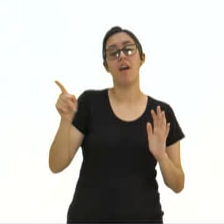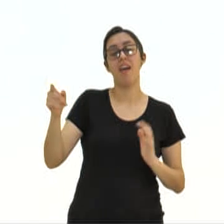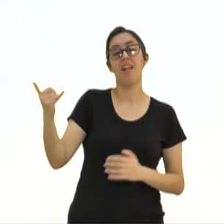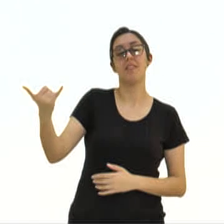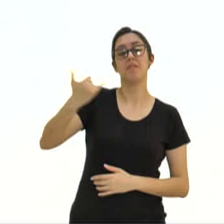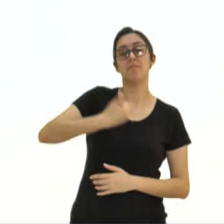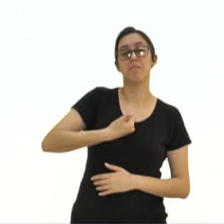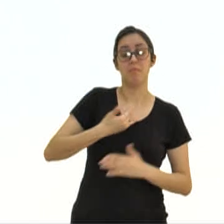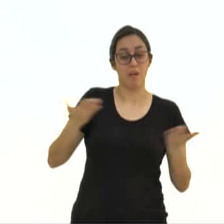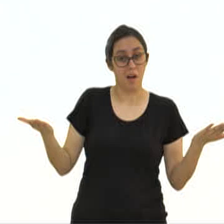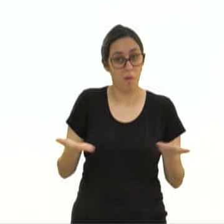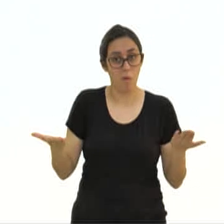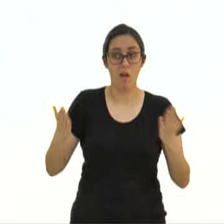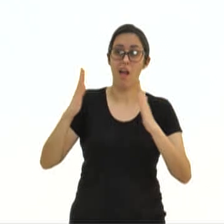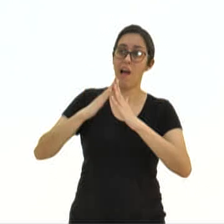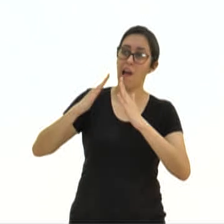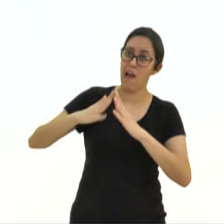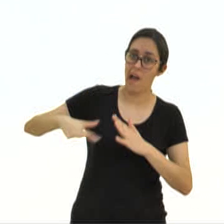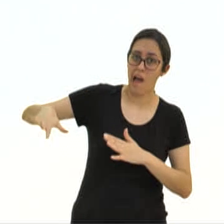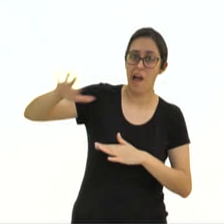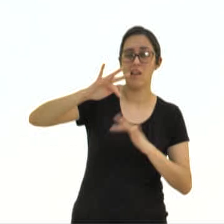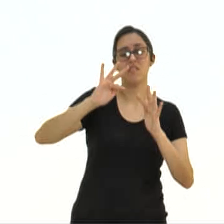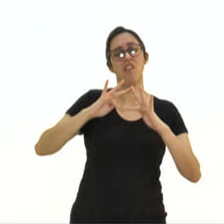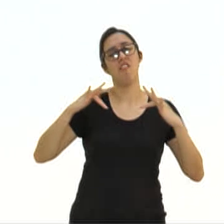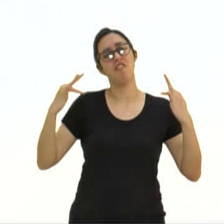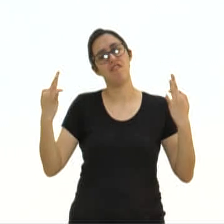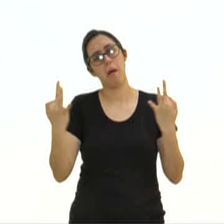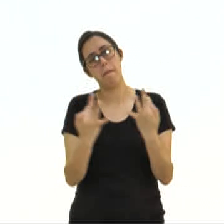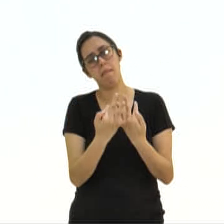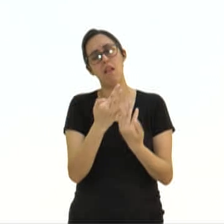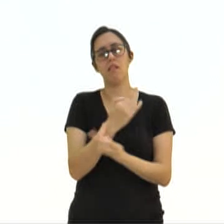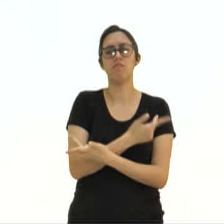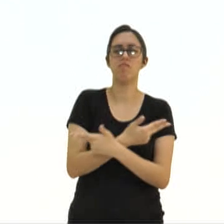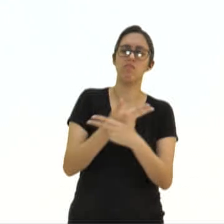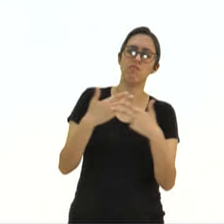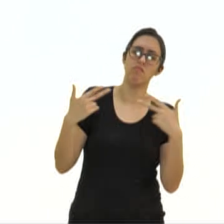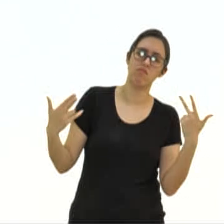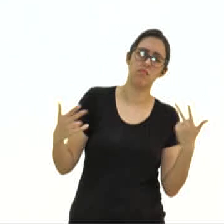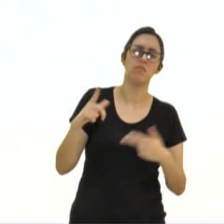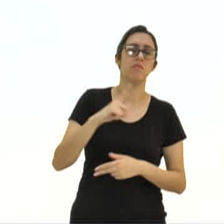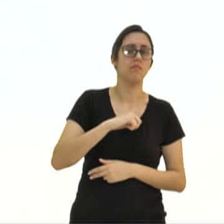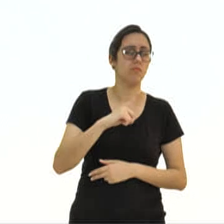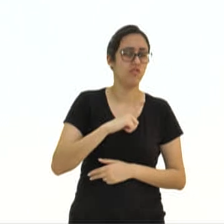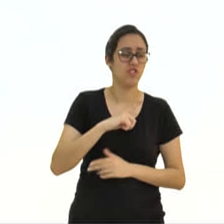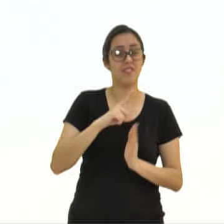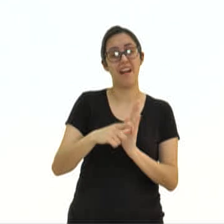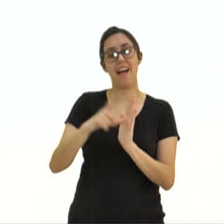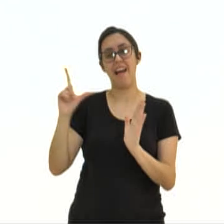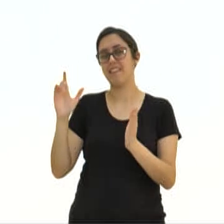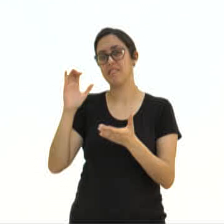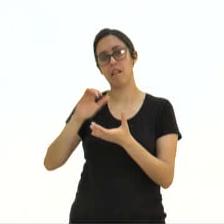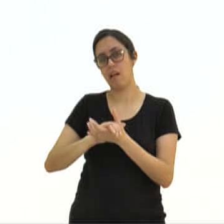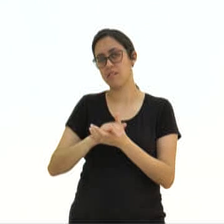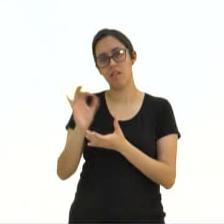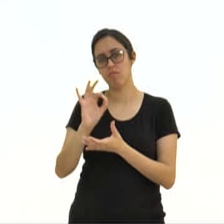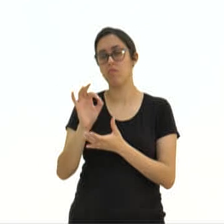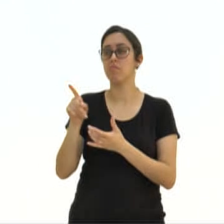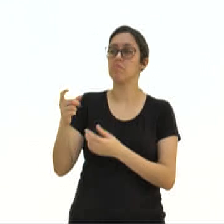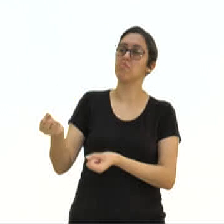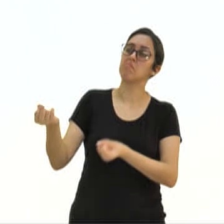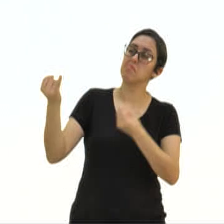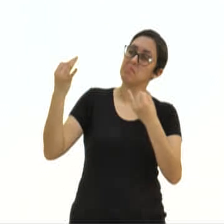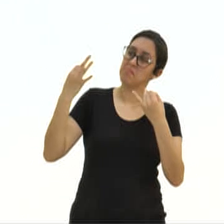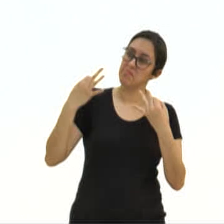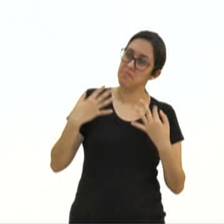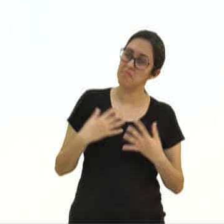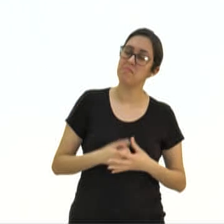da casa, das canseiras de família, que lhe diziam ser muitas antes de casar, mas não eram nada.